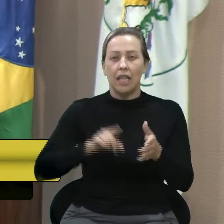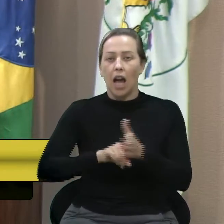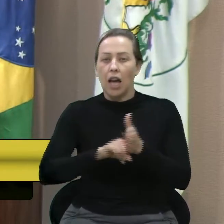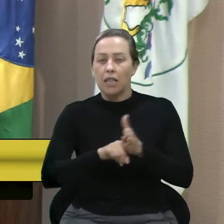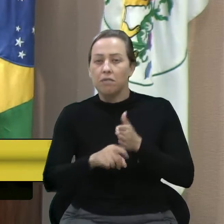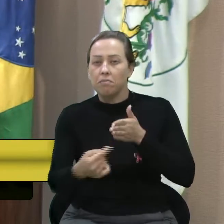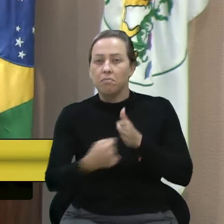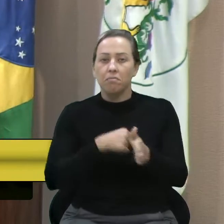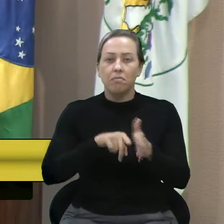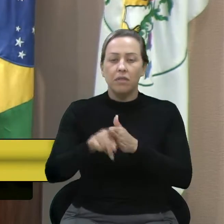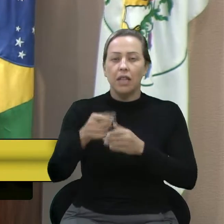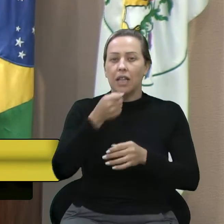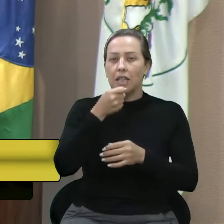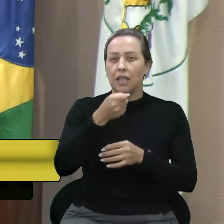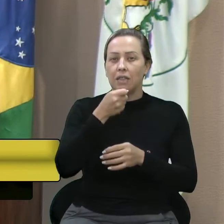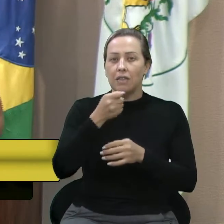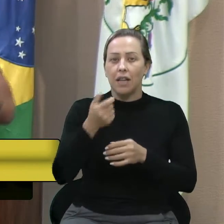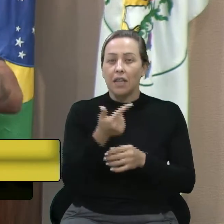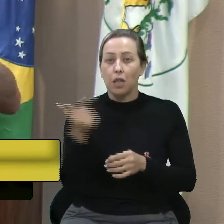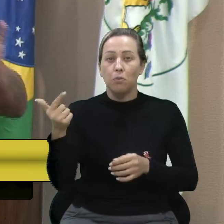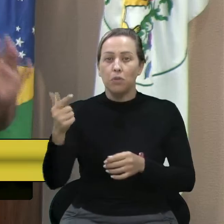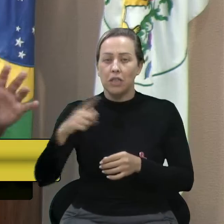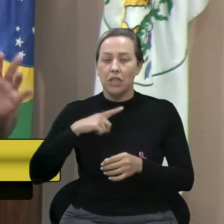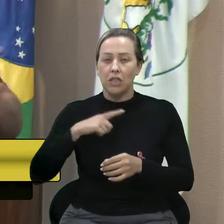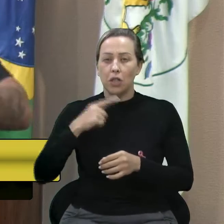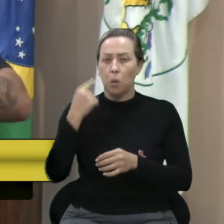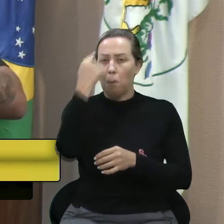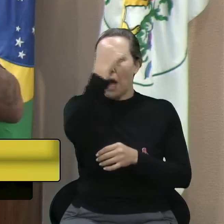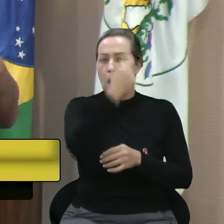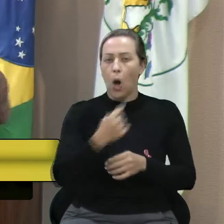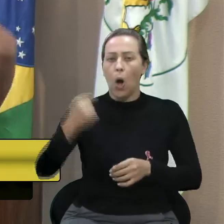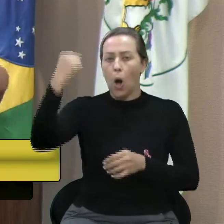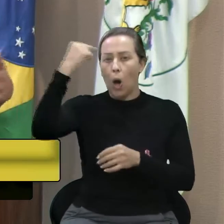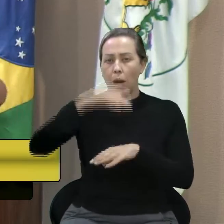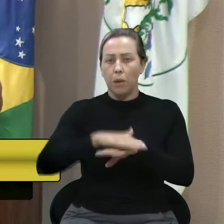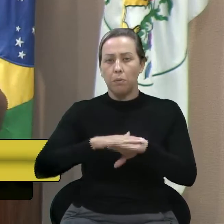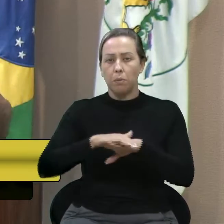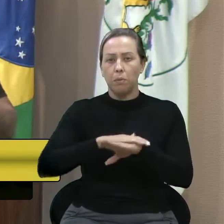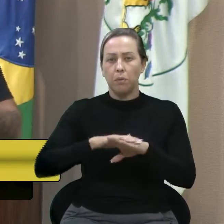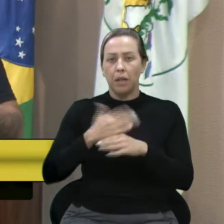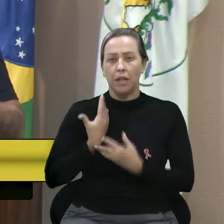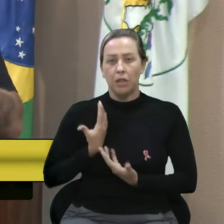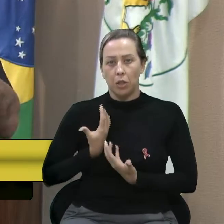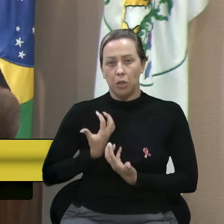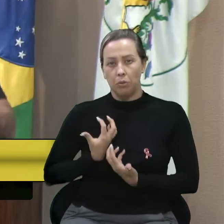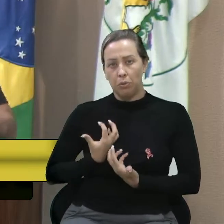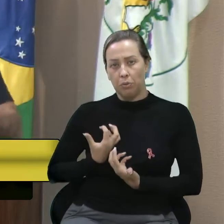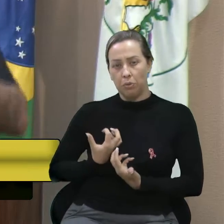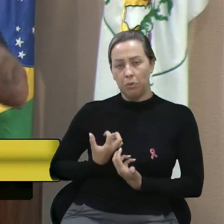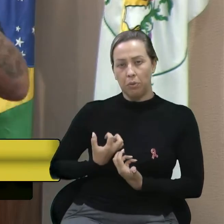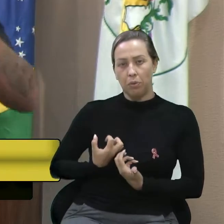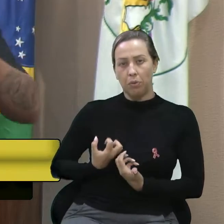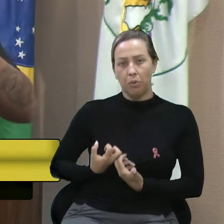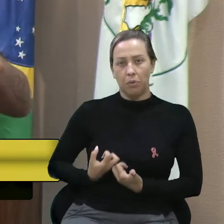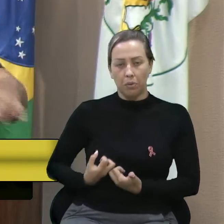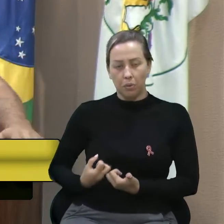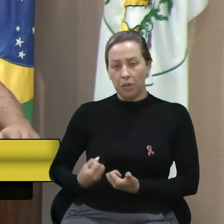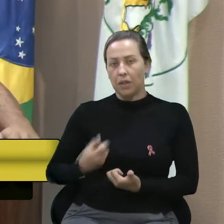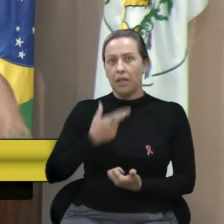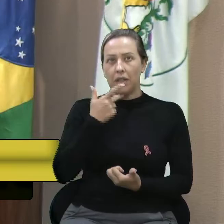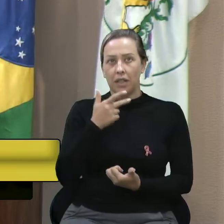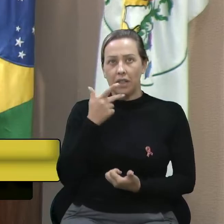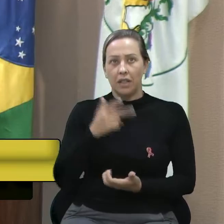informações, que na entrevista não surgiram, mas ficamos 1 hora, e ela foi se cansando daquele negócio, nos